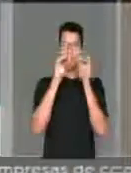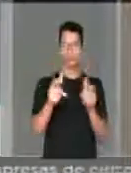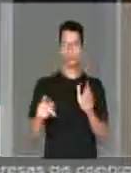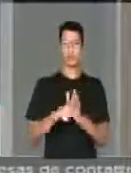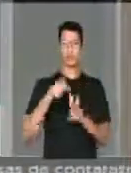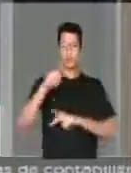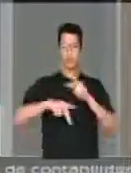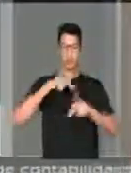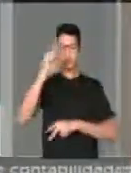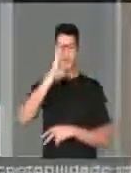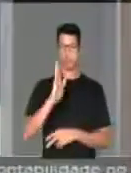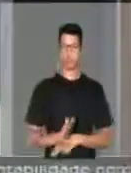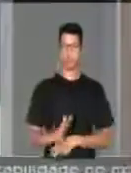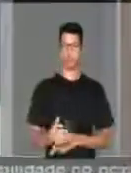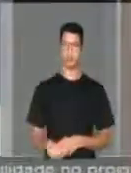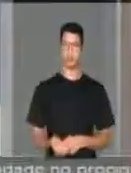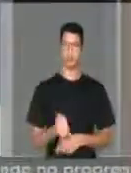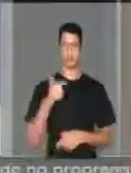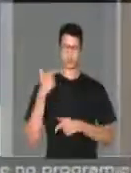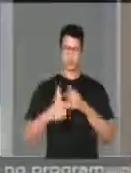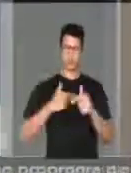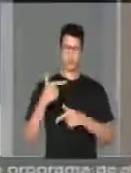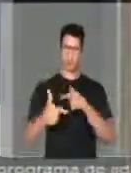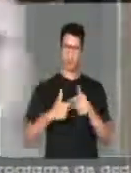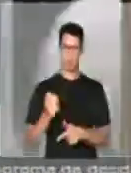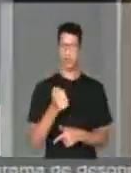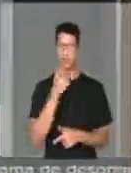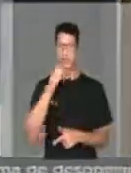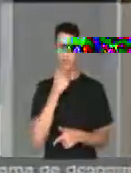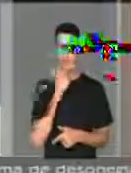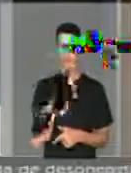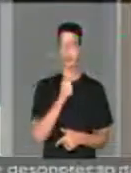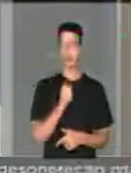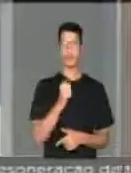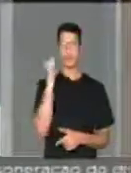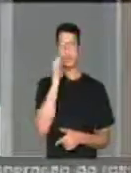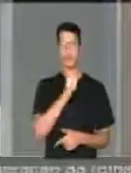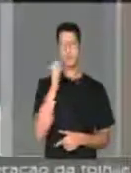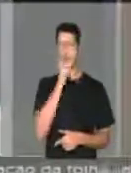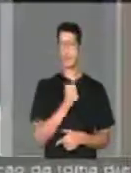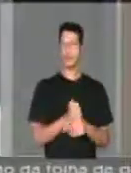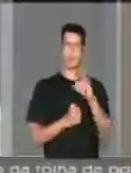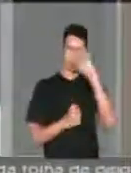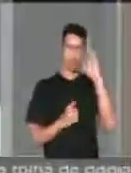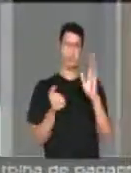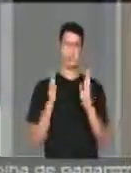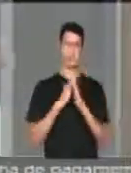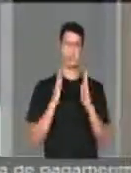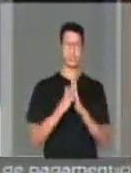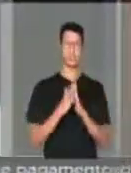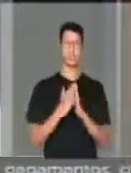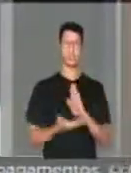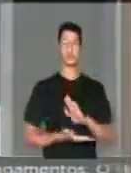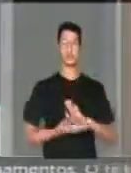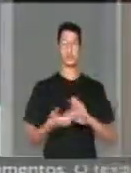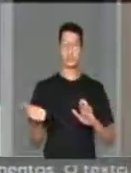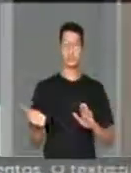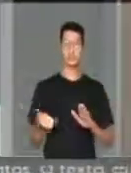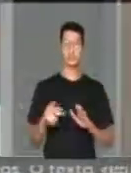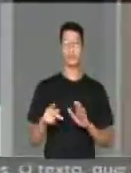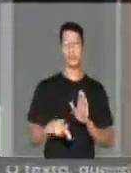da população brasileira, os trabalhadores, trabalhadoras, as mulheres, as donas de casa, estão tirando o pão